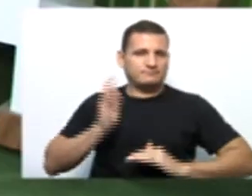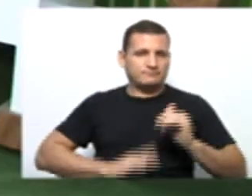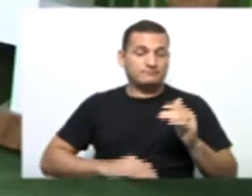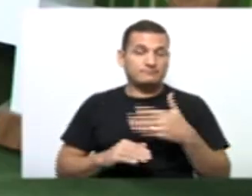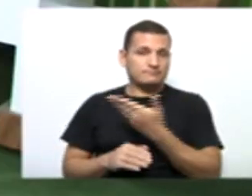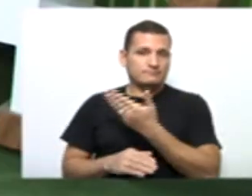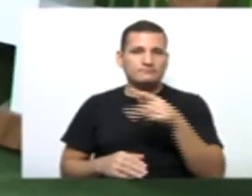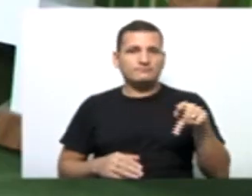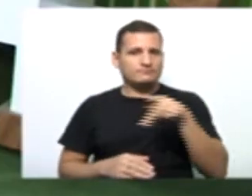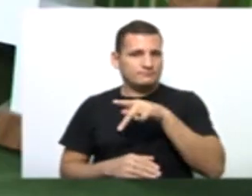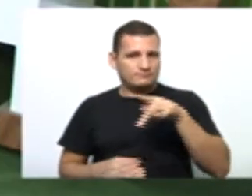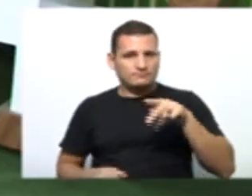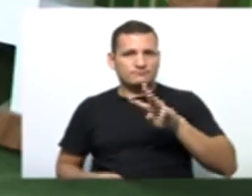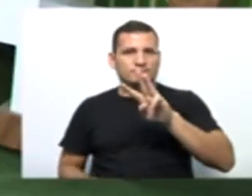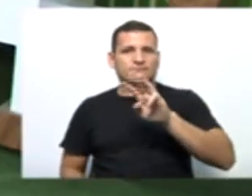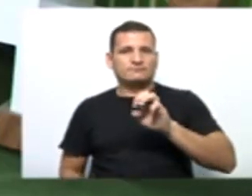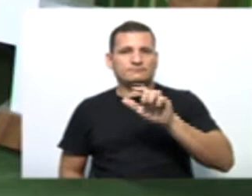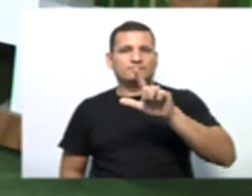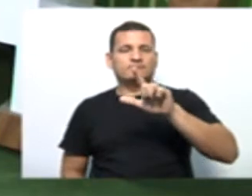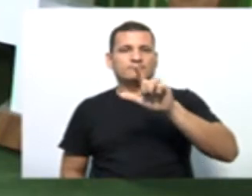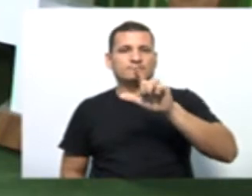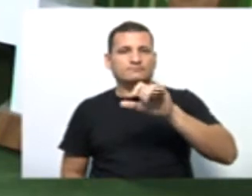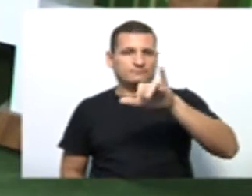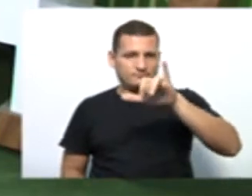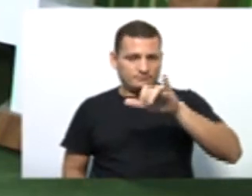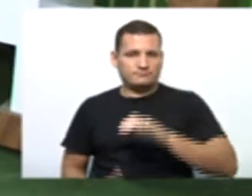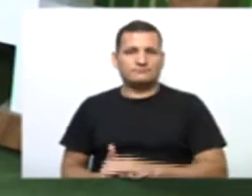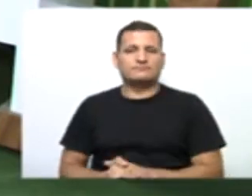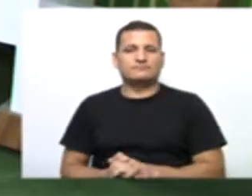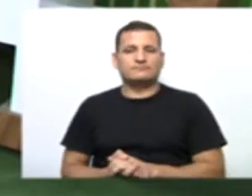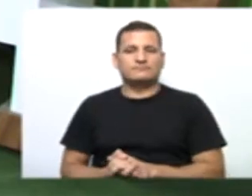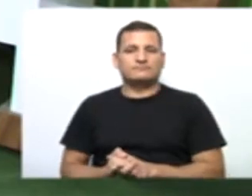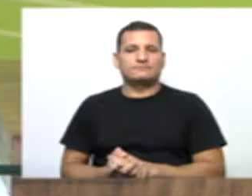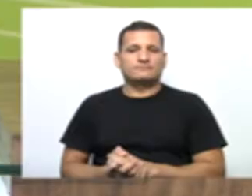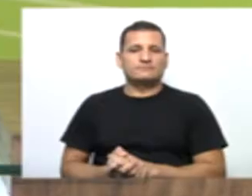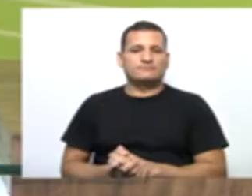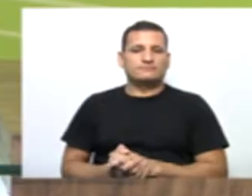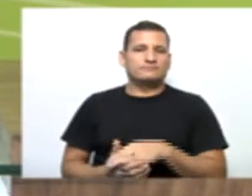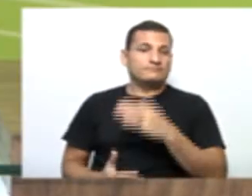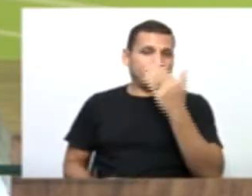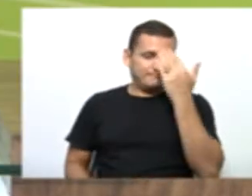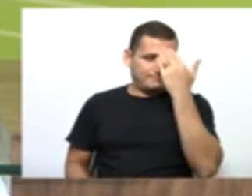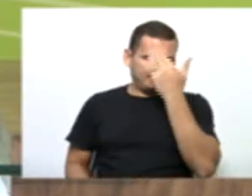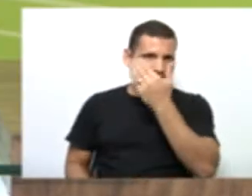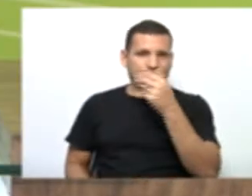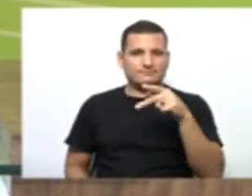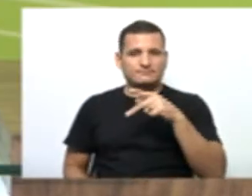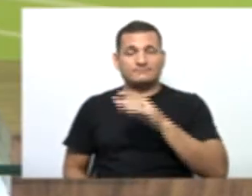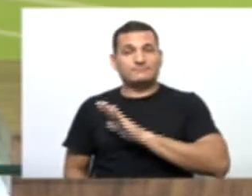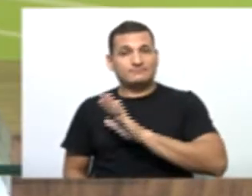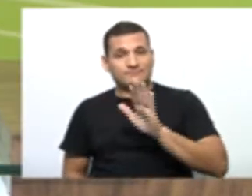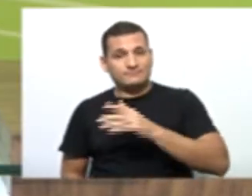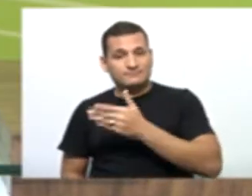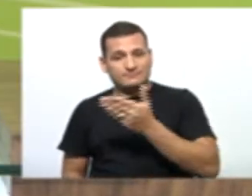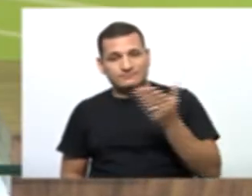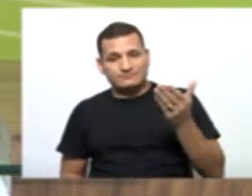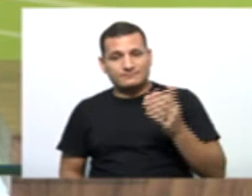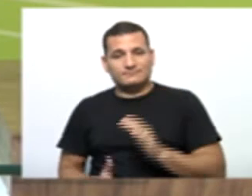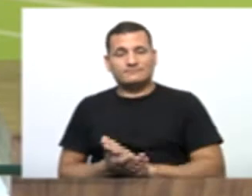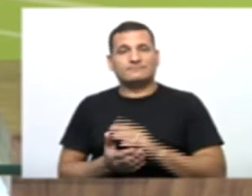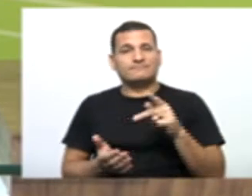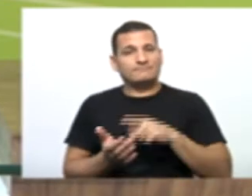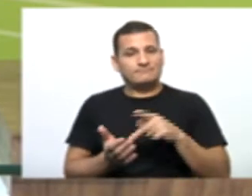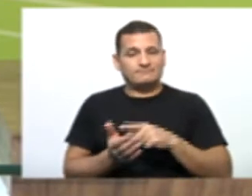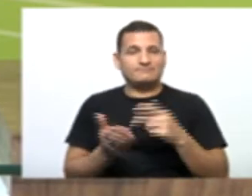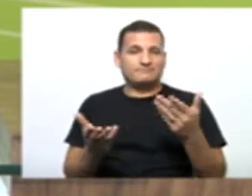nosso professor assistente dessa disciplina. O senhor gostaria de se apresentar, professor Wesley? Sim, muito obrigado. Olá para vocês que nos acompanham. É realmente muito bom estar